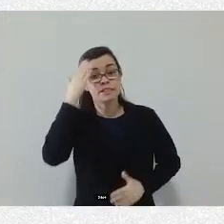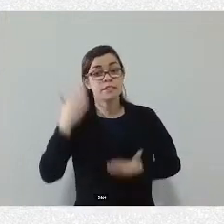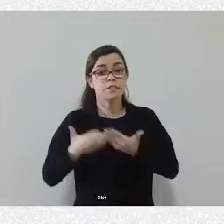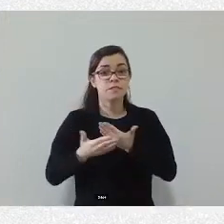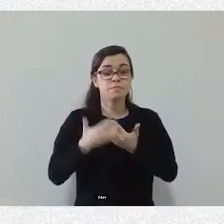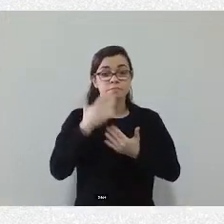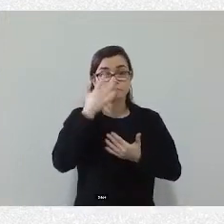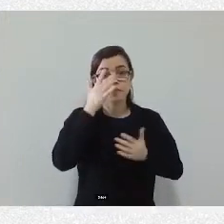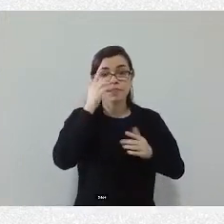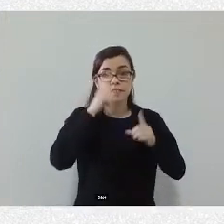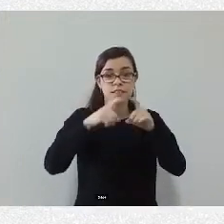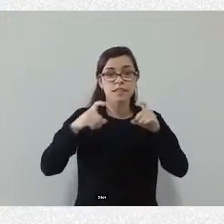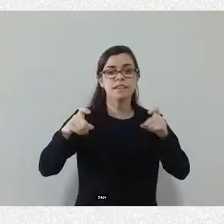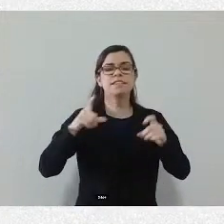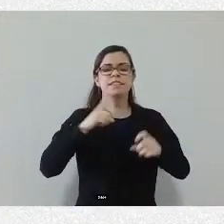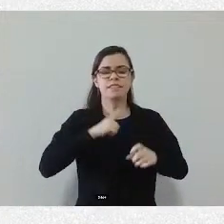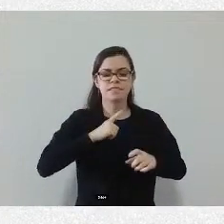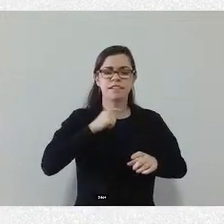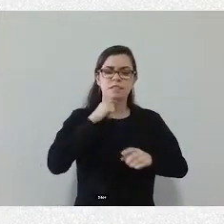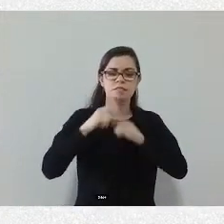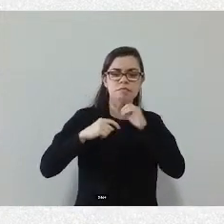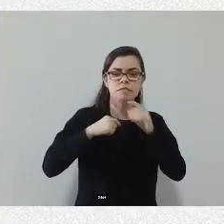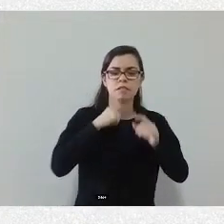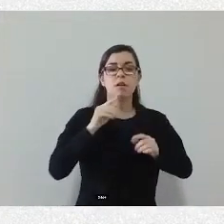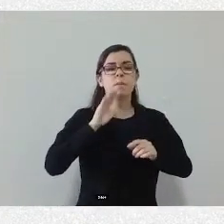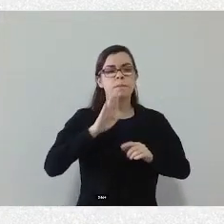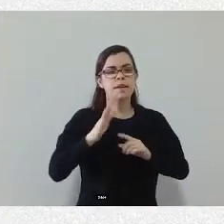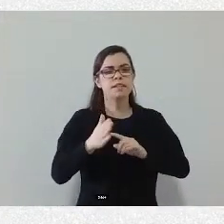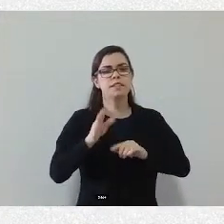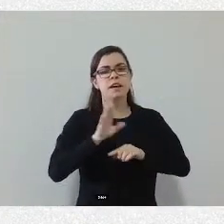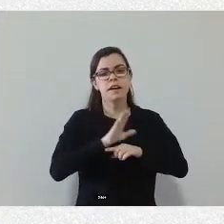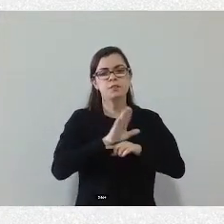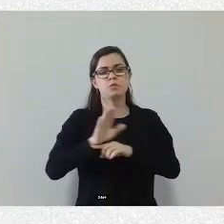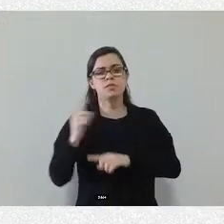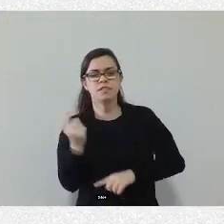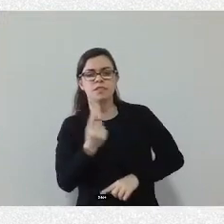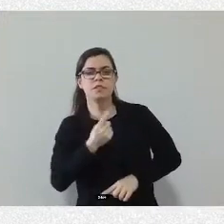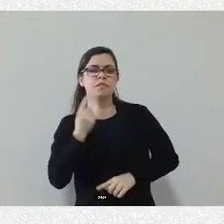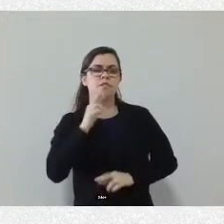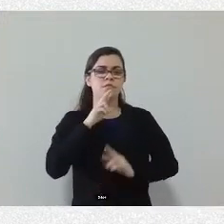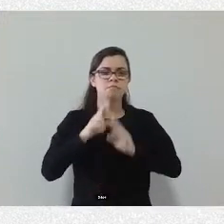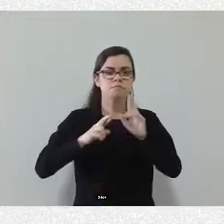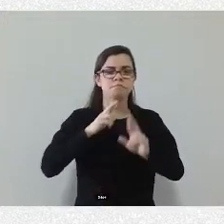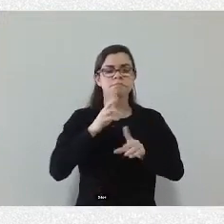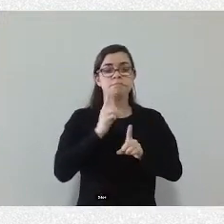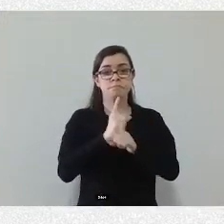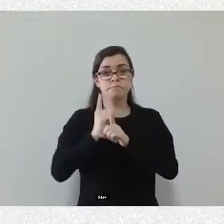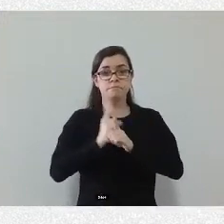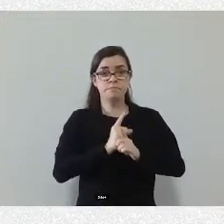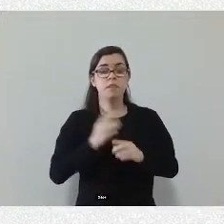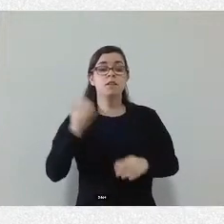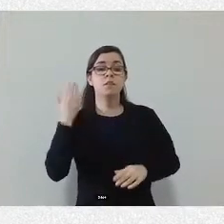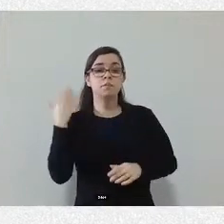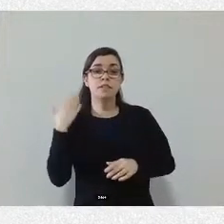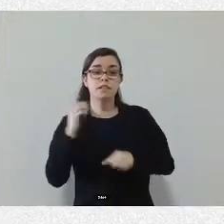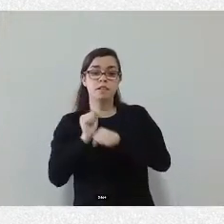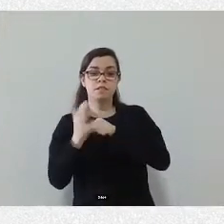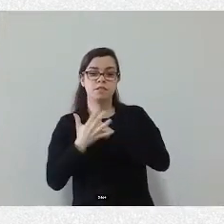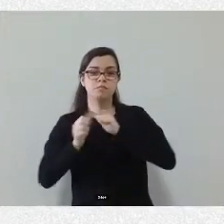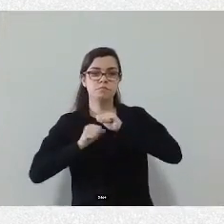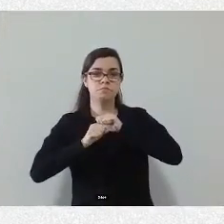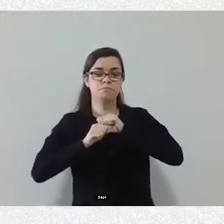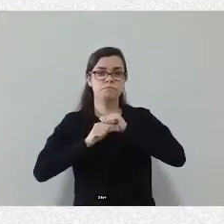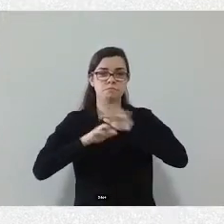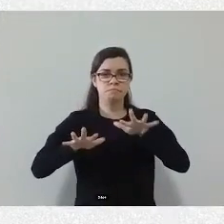ciência ainda tem. Desde o início da pandemia, a Pfizer tem se dedicado para trazer grandes avanços que